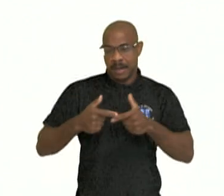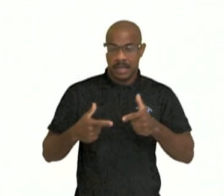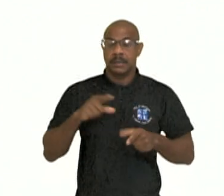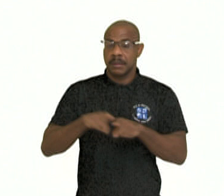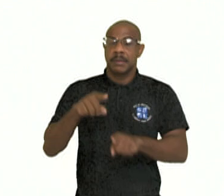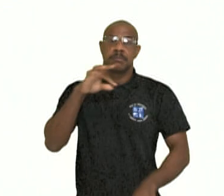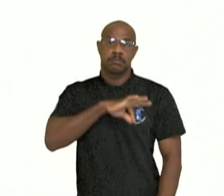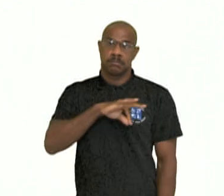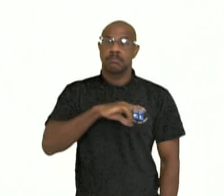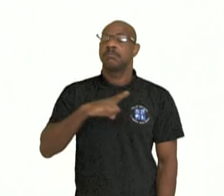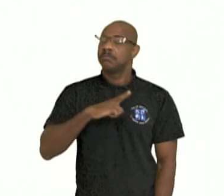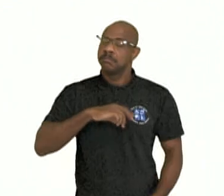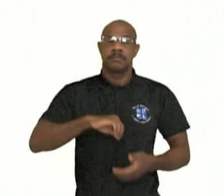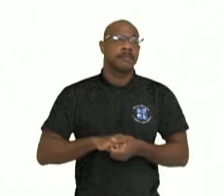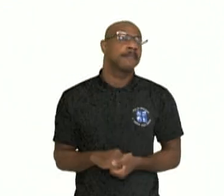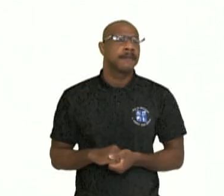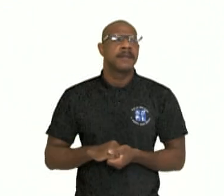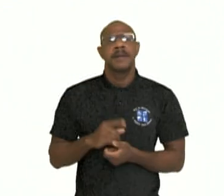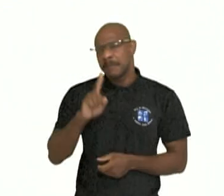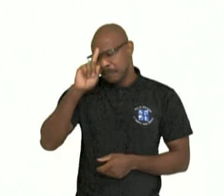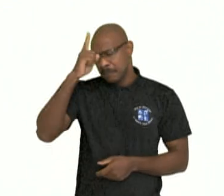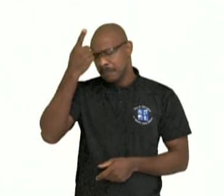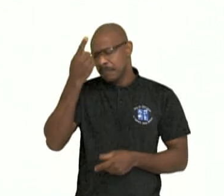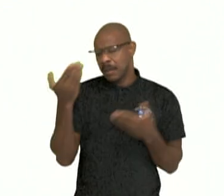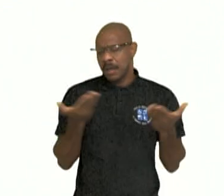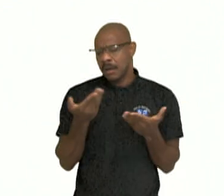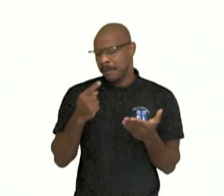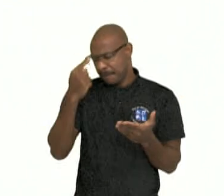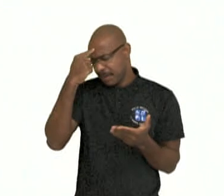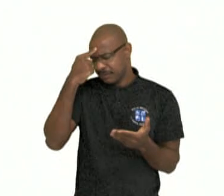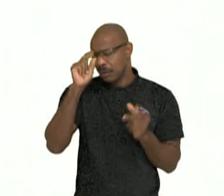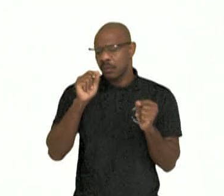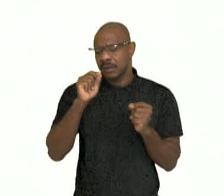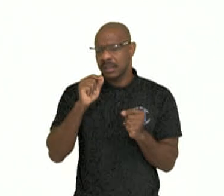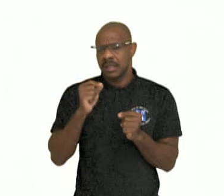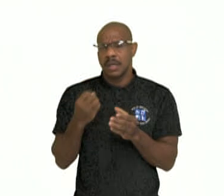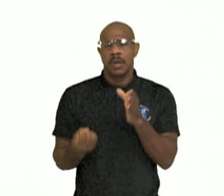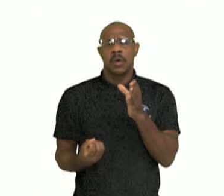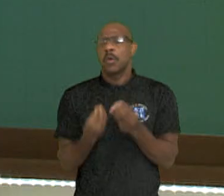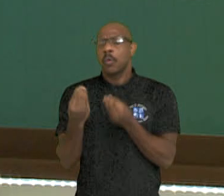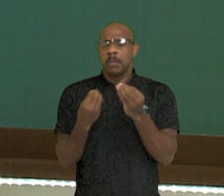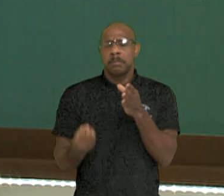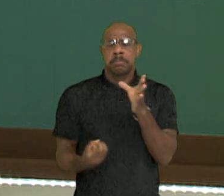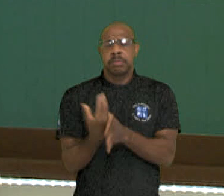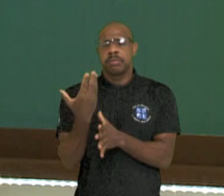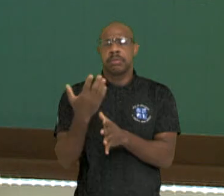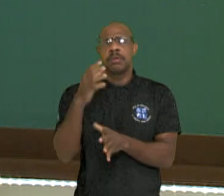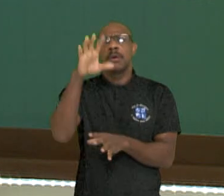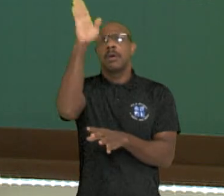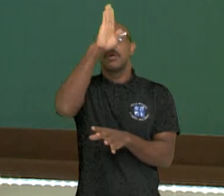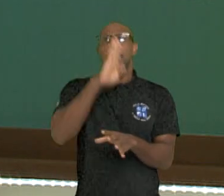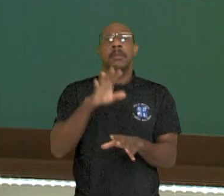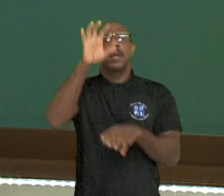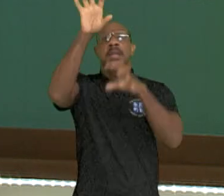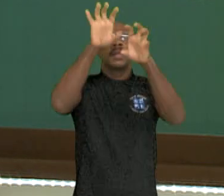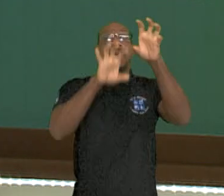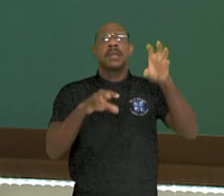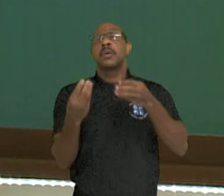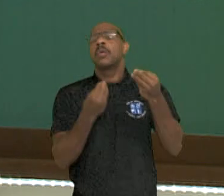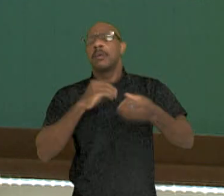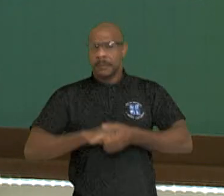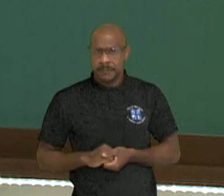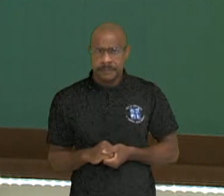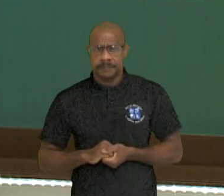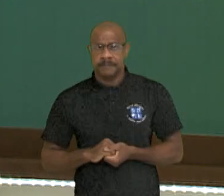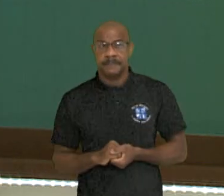renda. Mas vamos pensar um pouquinho na ideia da formação do território brasileiro. Então, o que nós vamos ter? Tratados que foram importantes